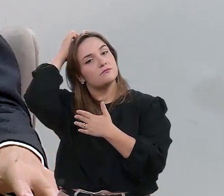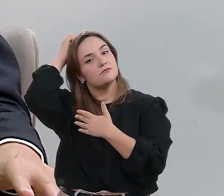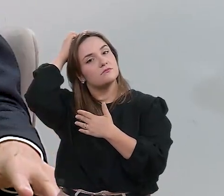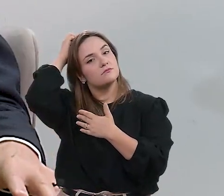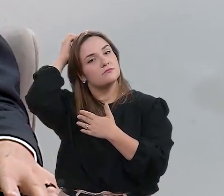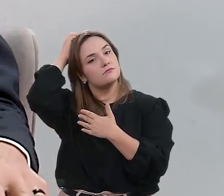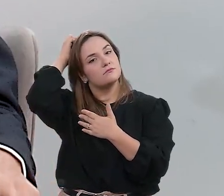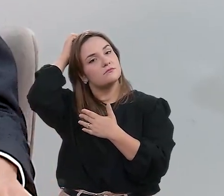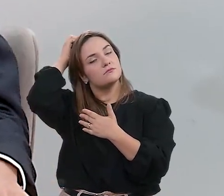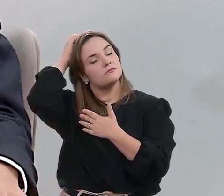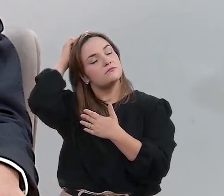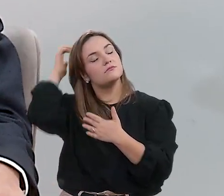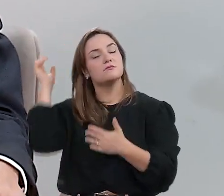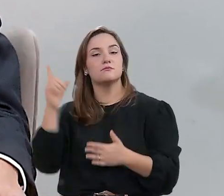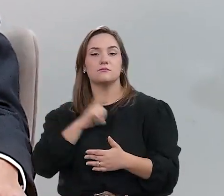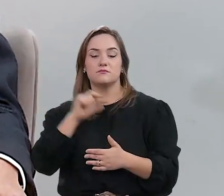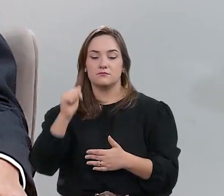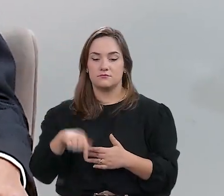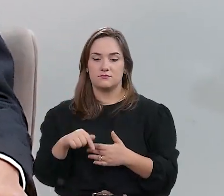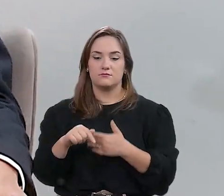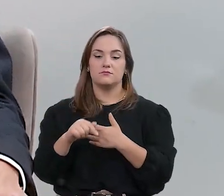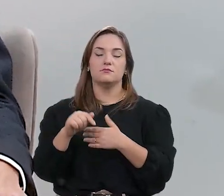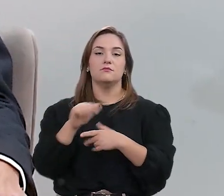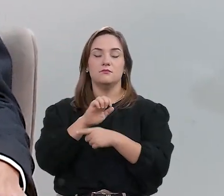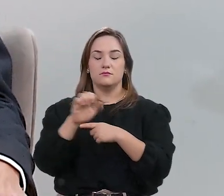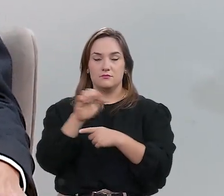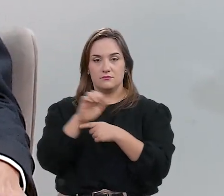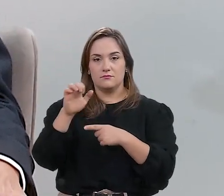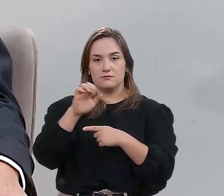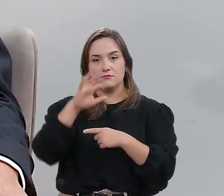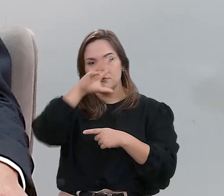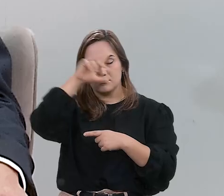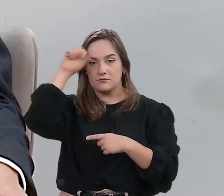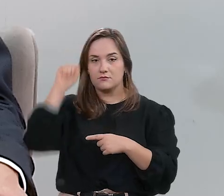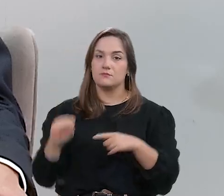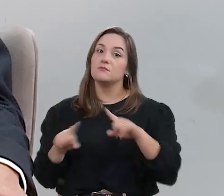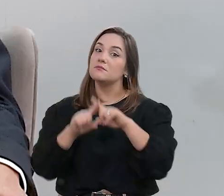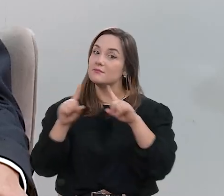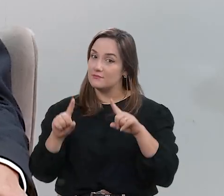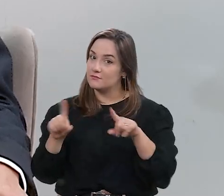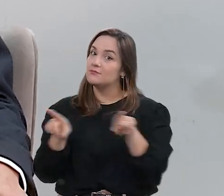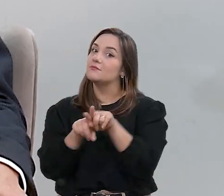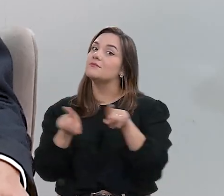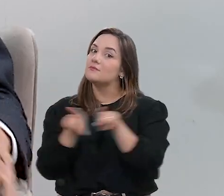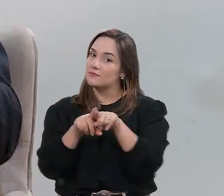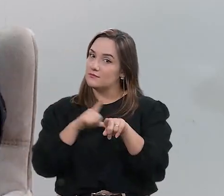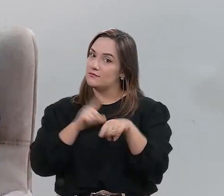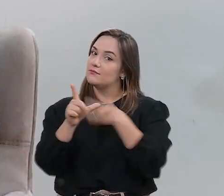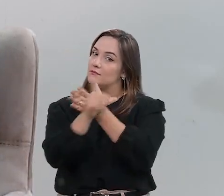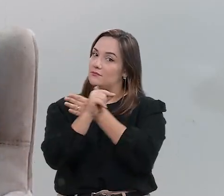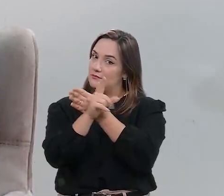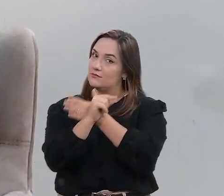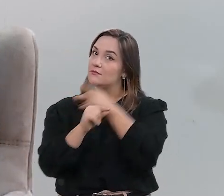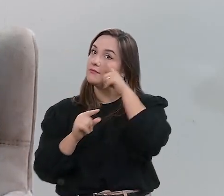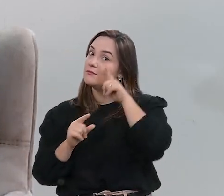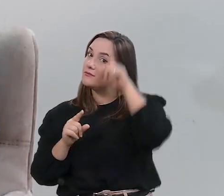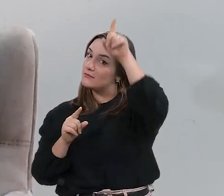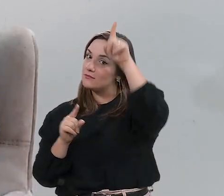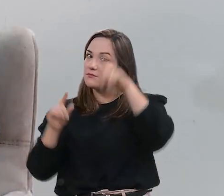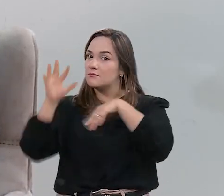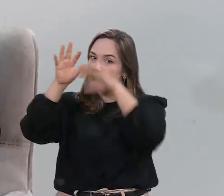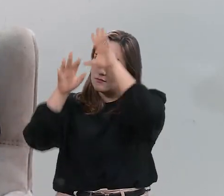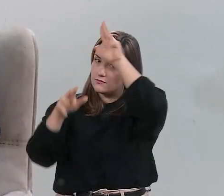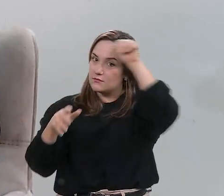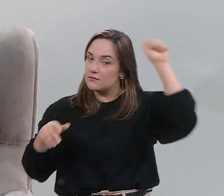do Sul, mas tem uma parte que está no Mato Grosso, né? No outro estado. Então, nós precisamos ter uma